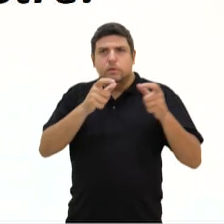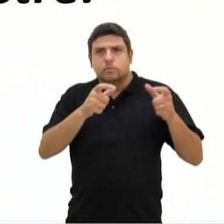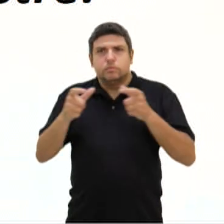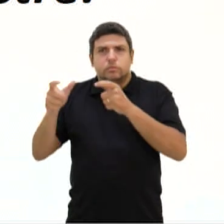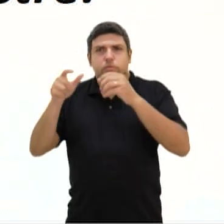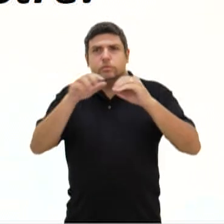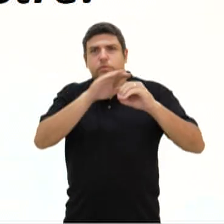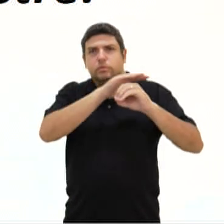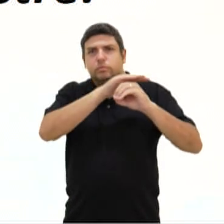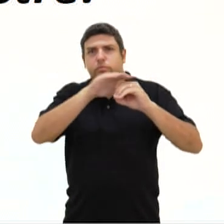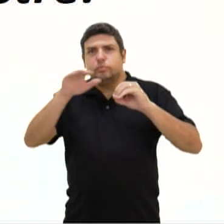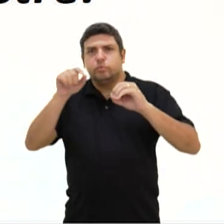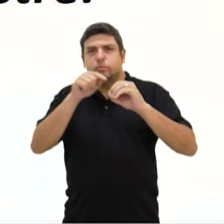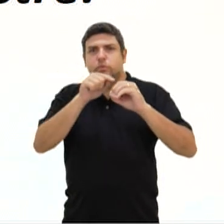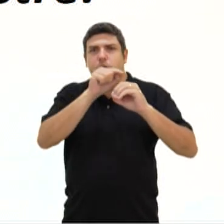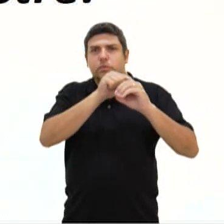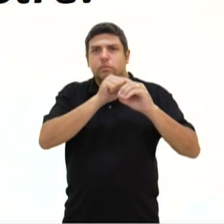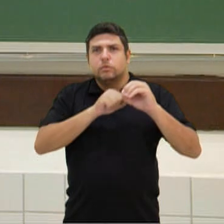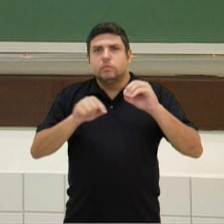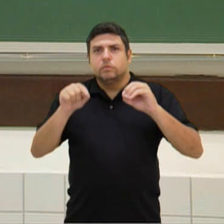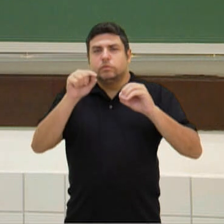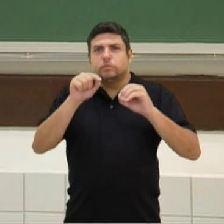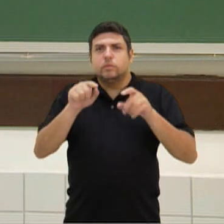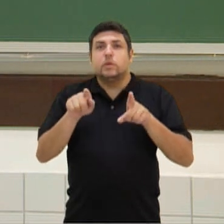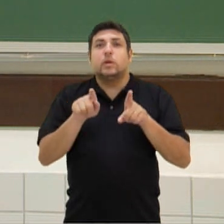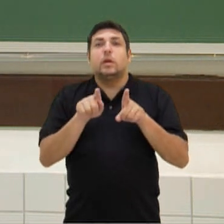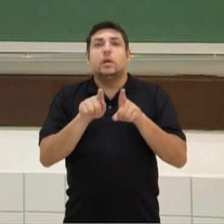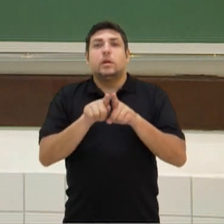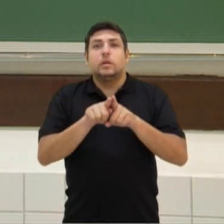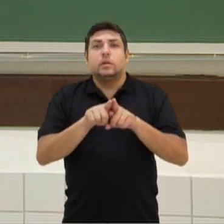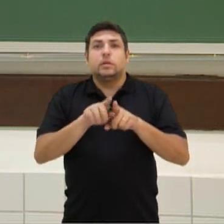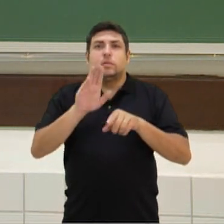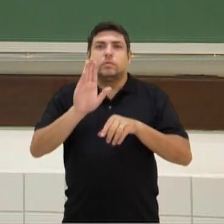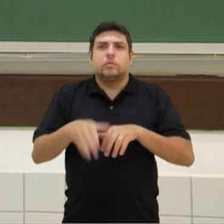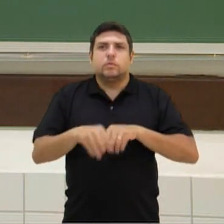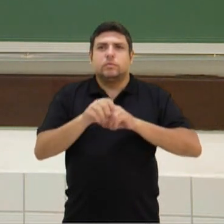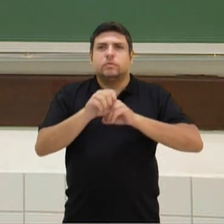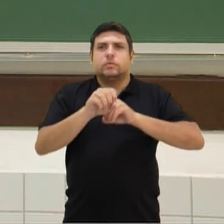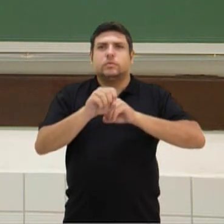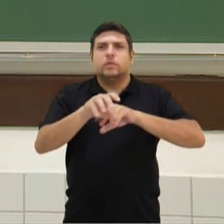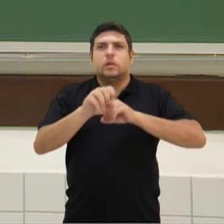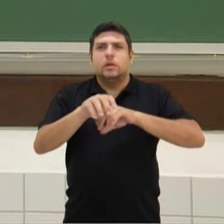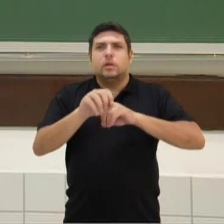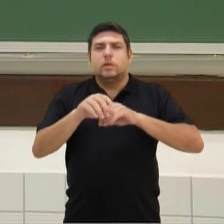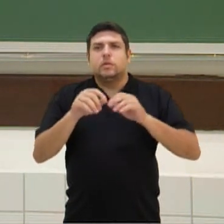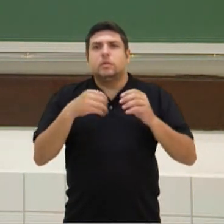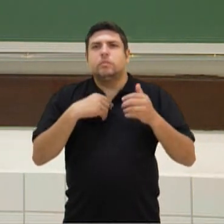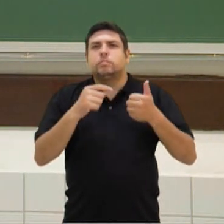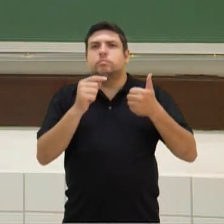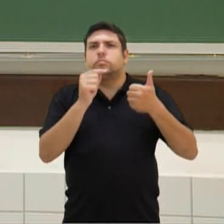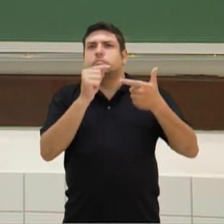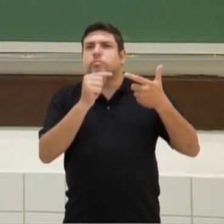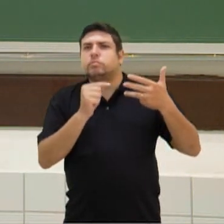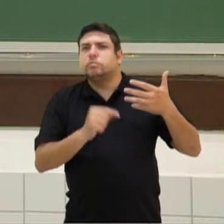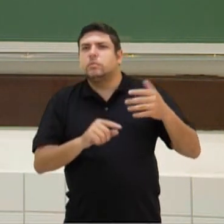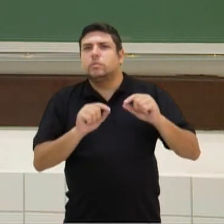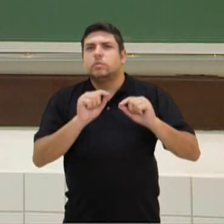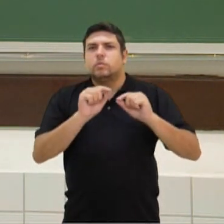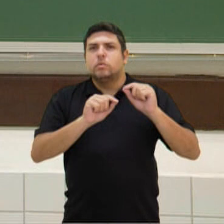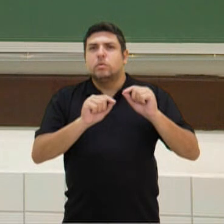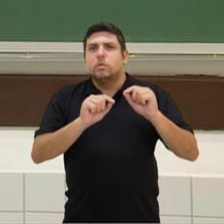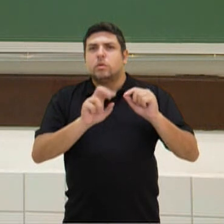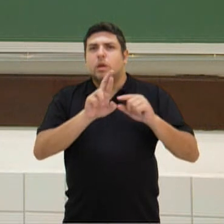e além disso, nós trabalhamos bastante alguns conceitos lá de posição de reta em